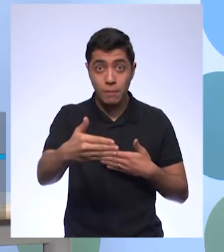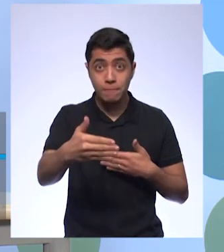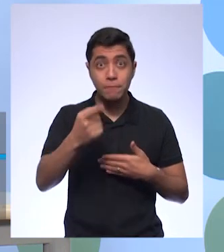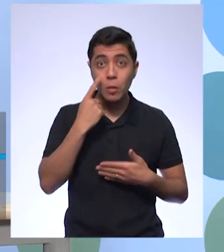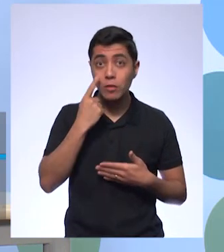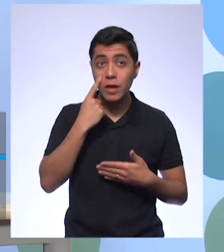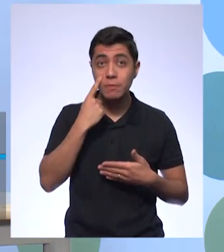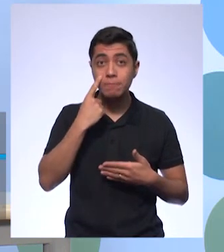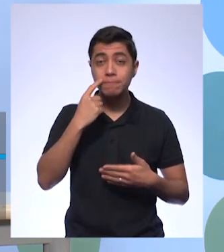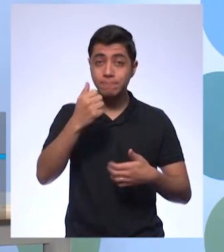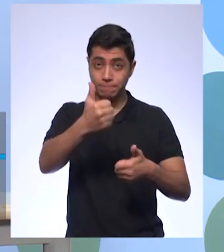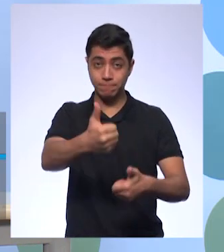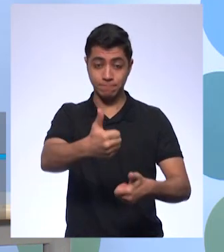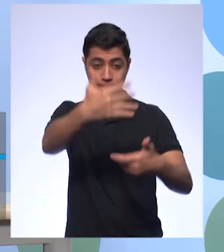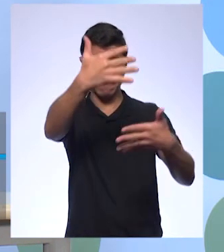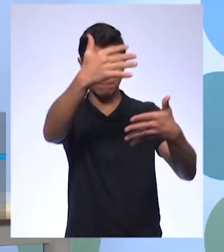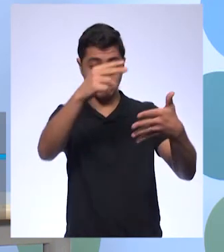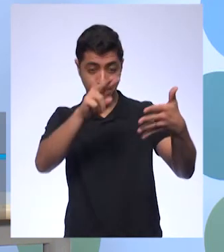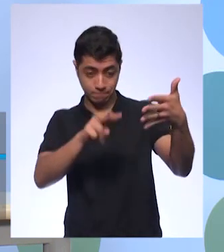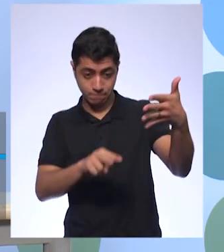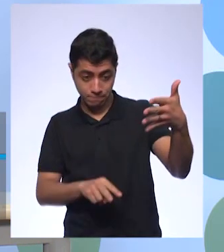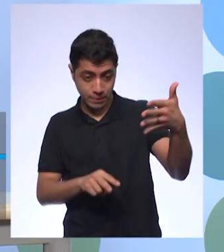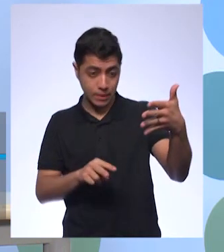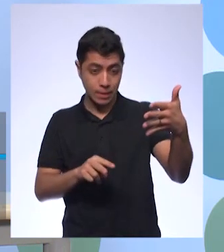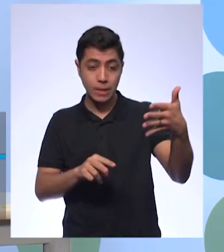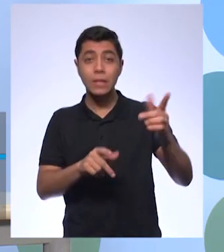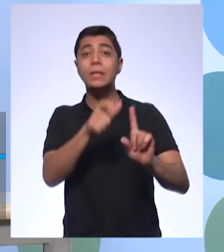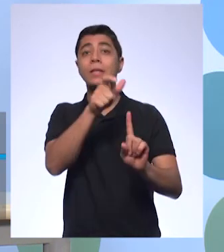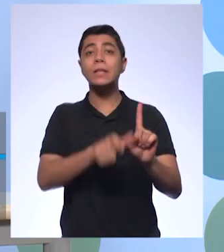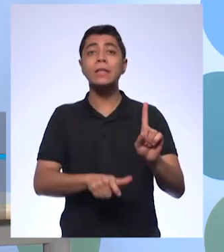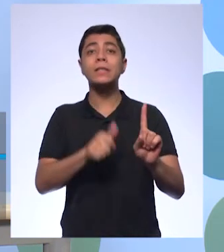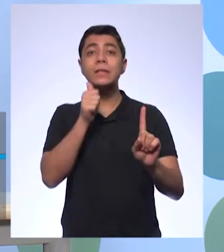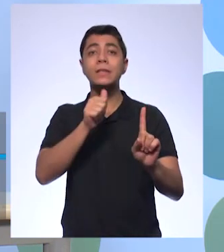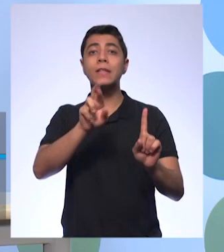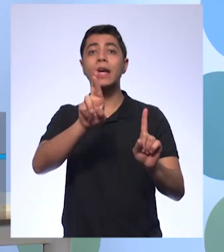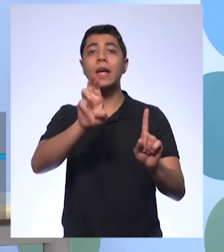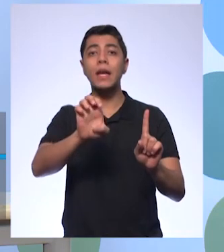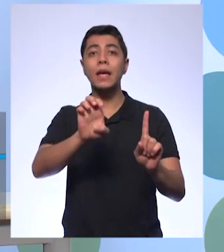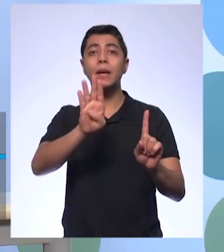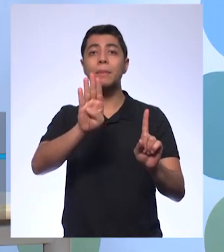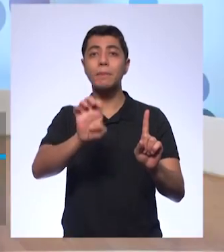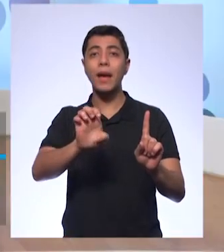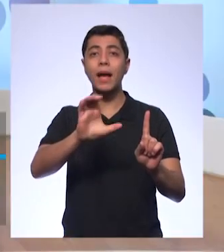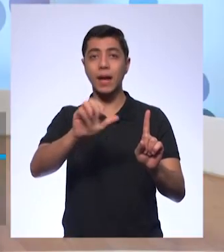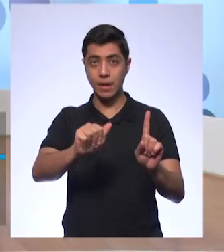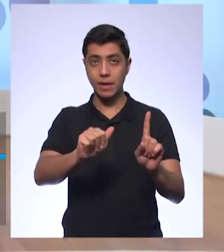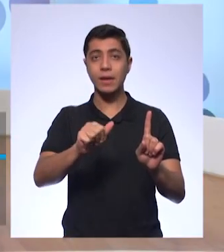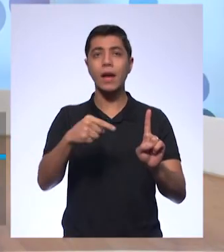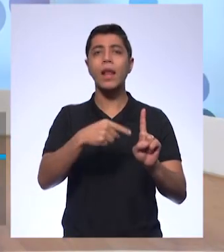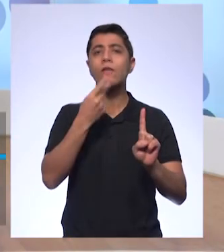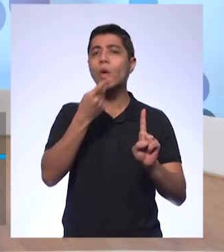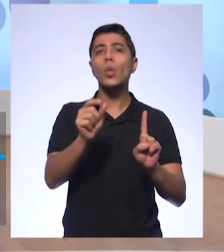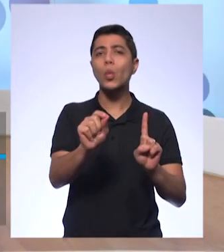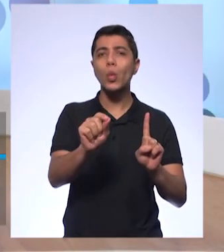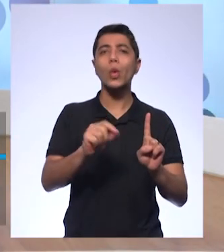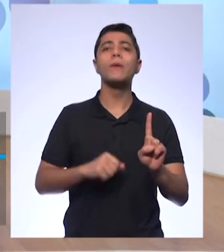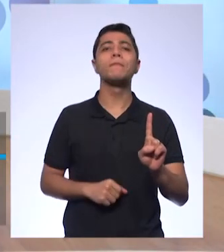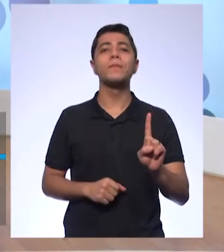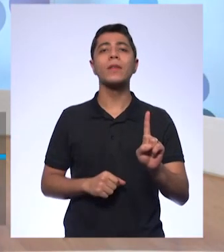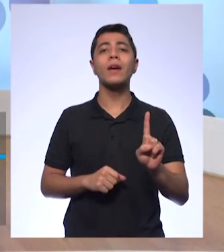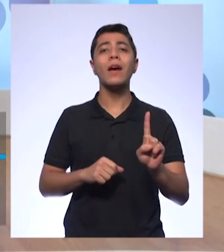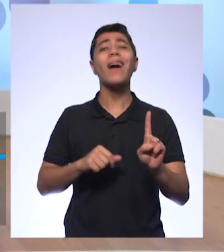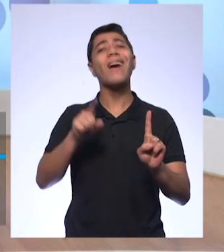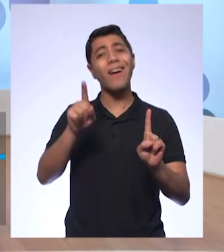Vamos ver algumas respostas aqui. Rebeca, ela vai dizer que é mercado, né? Que é a questão